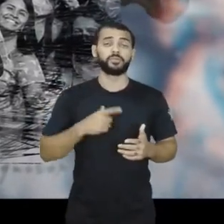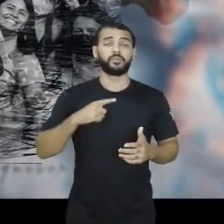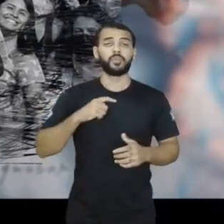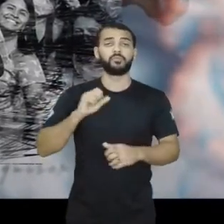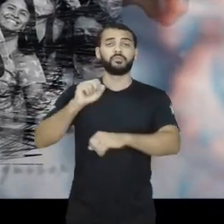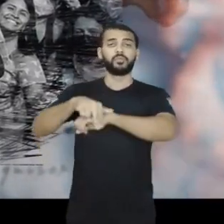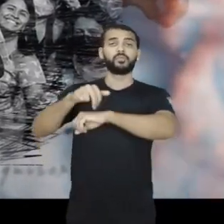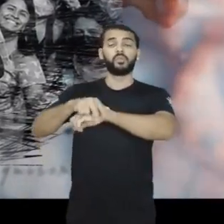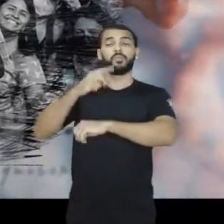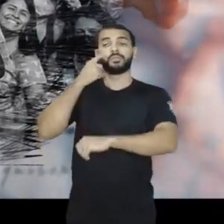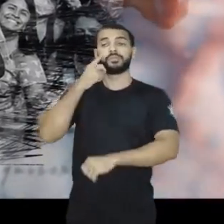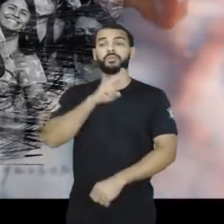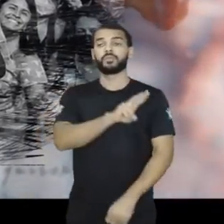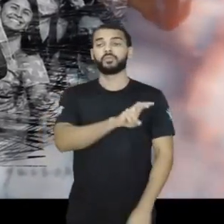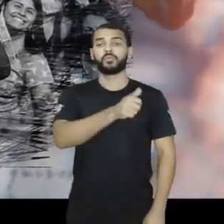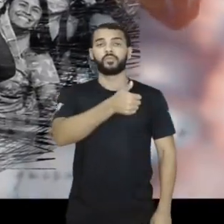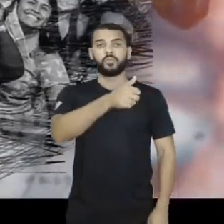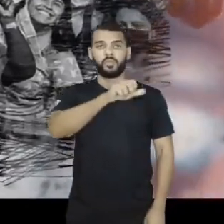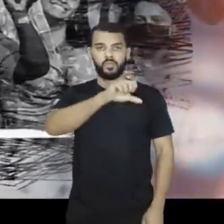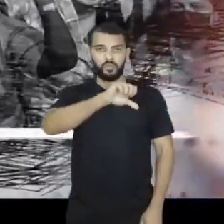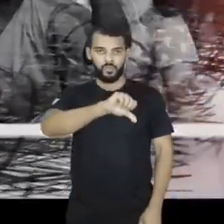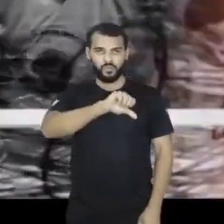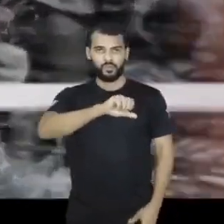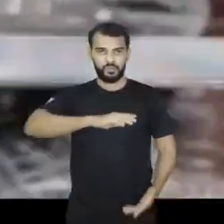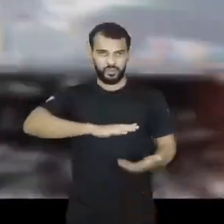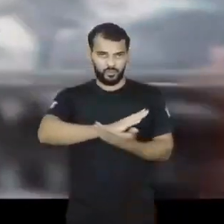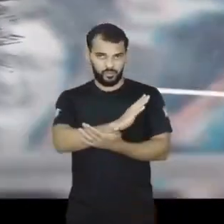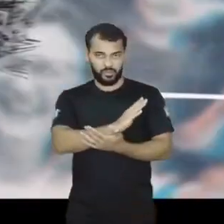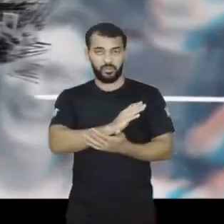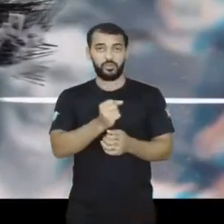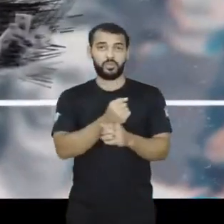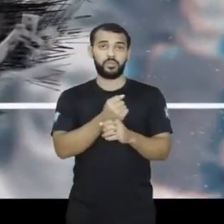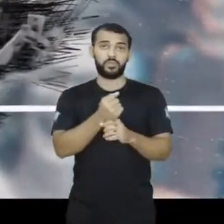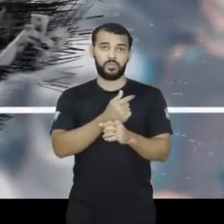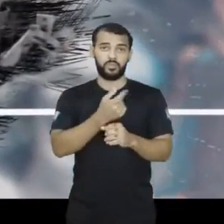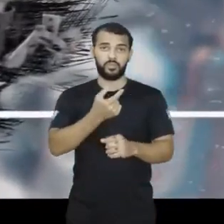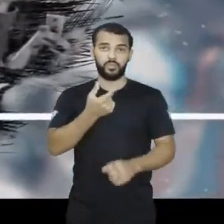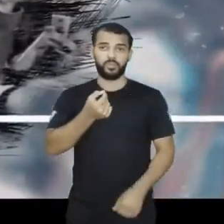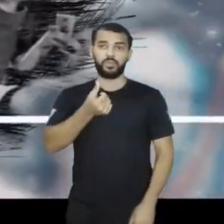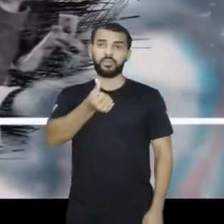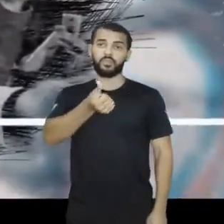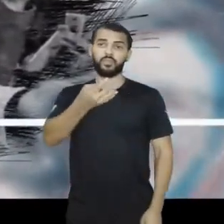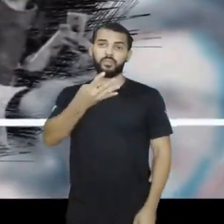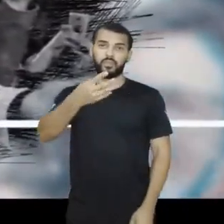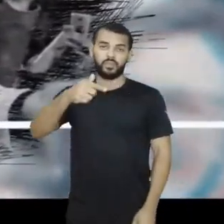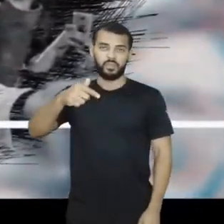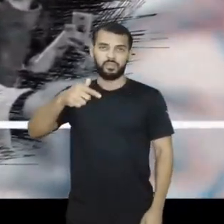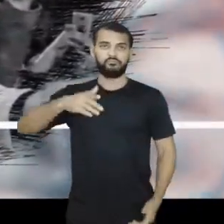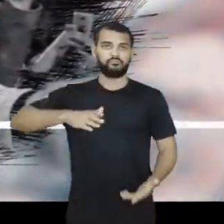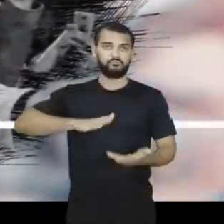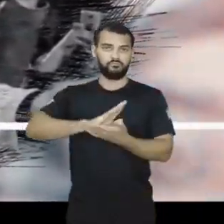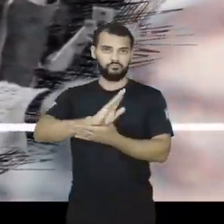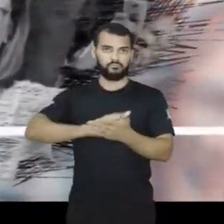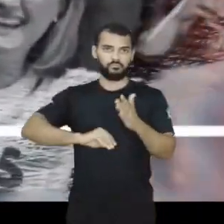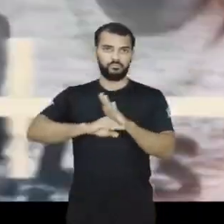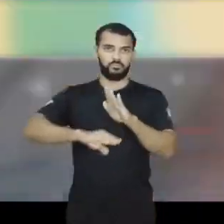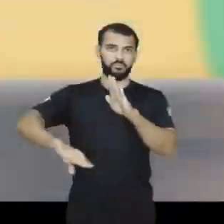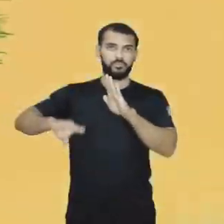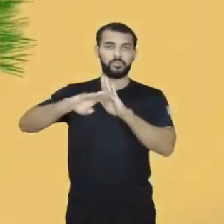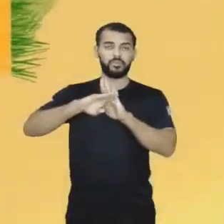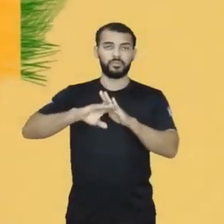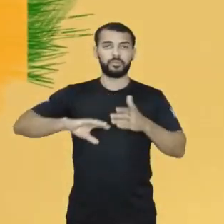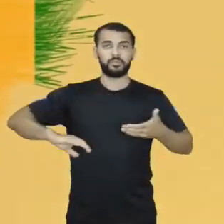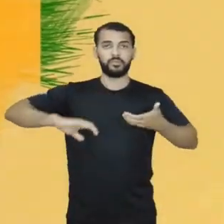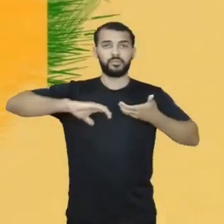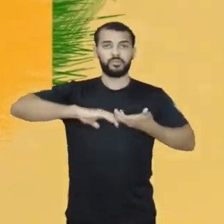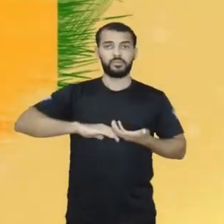eram 519 mulheres. Já em 2020, passamos para 647. No Congresso Nacional, a